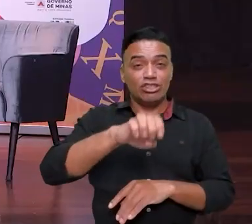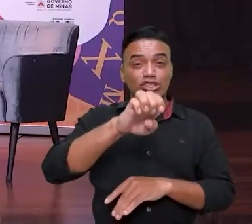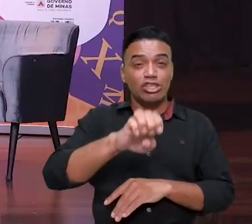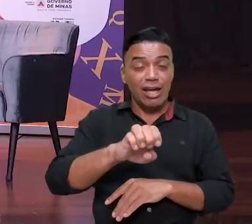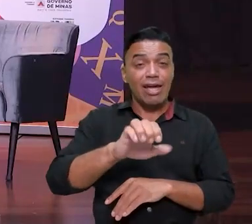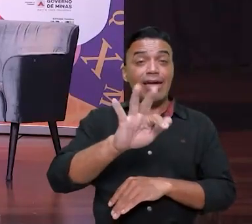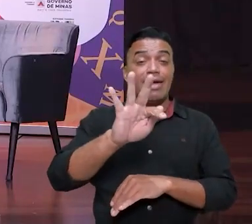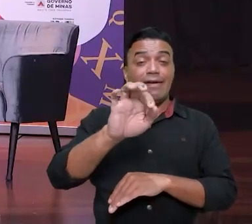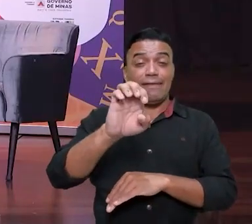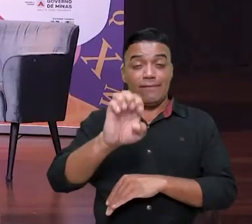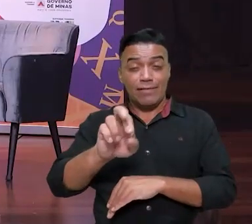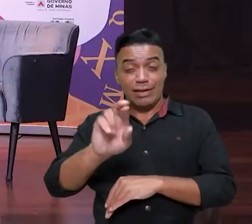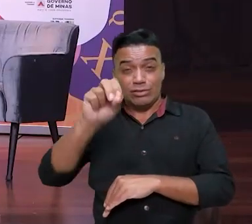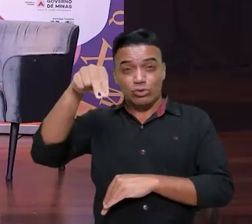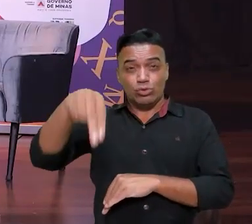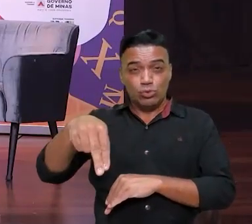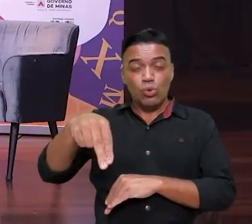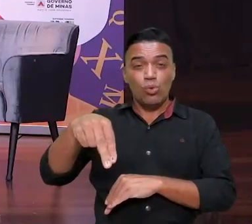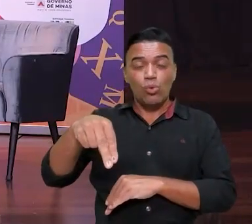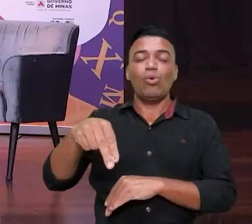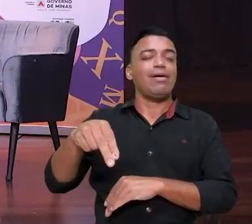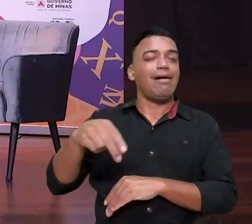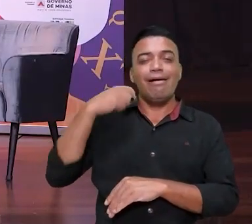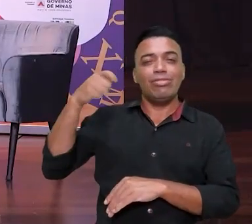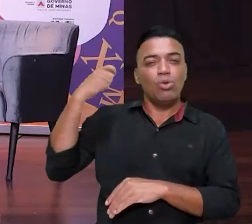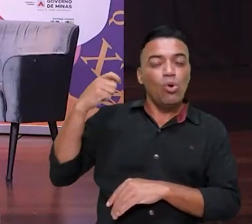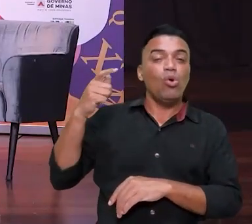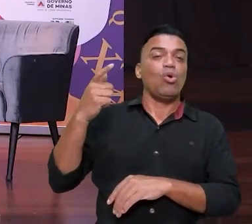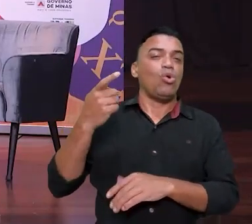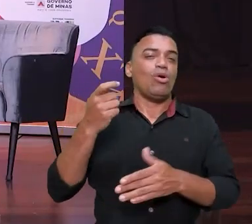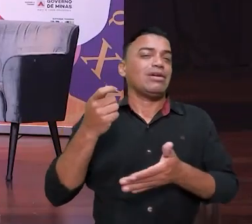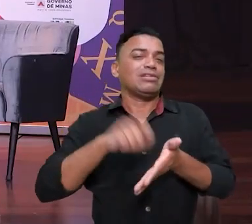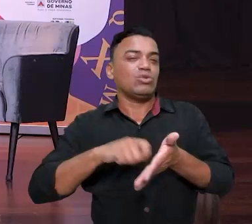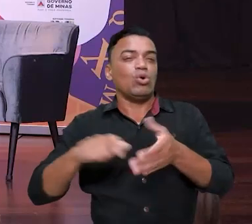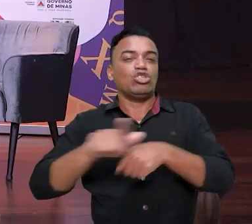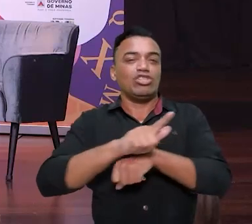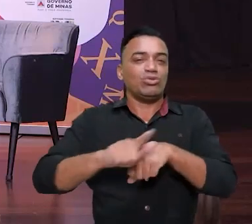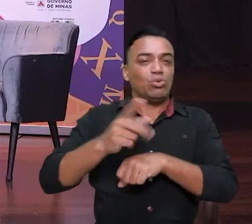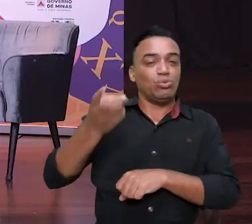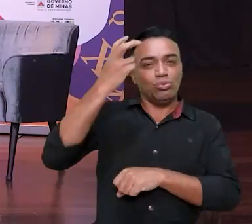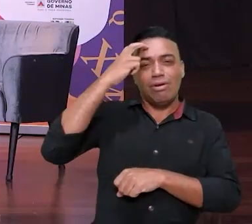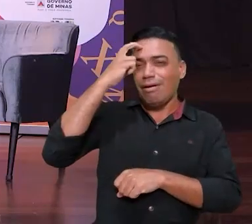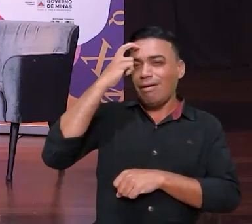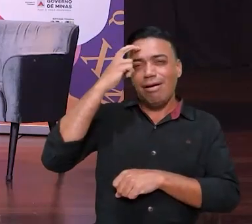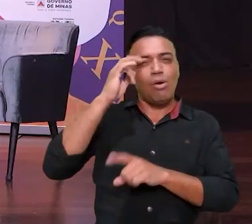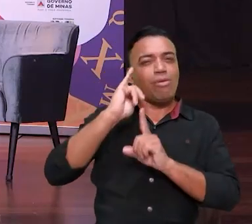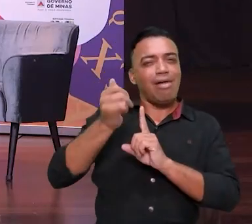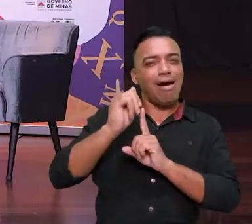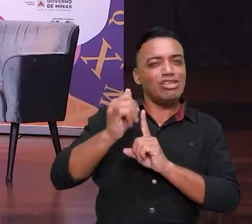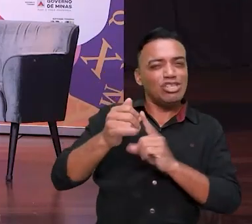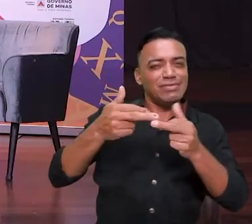microfone quando falam. No canto inferior direito do vídeo em questão está o intérprete de Libras, um homem que traja roupas escuras. Ele